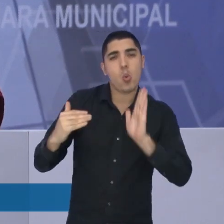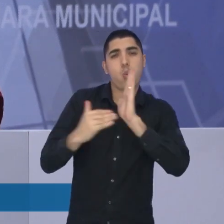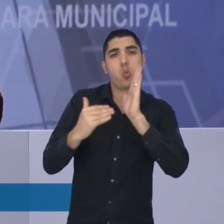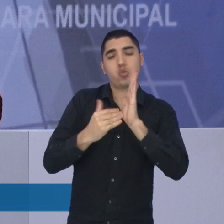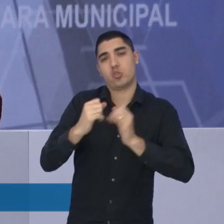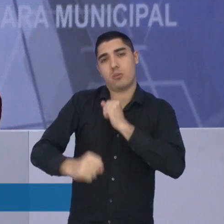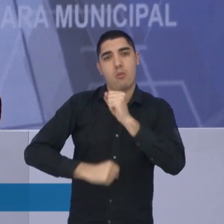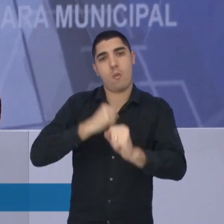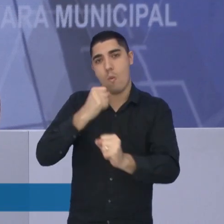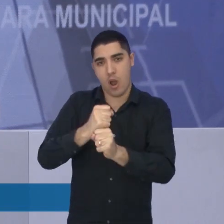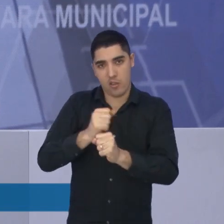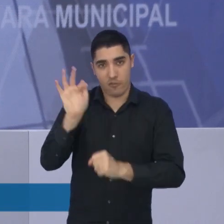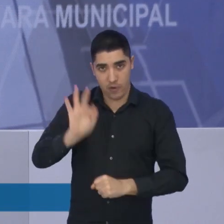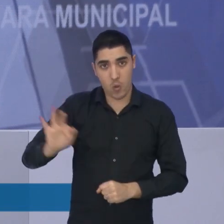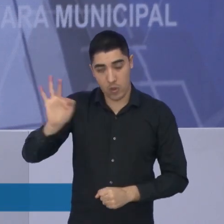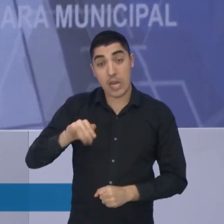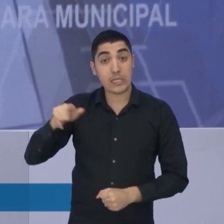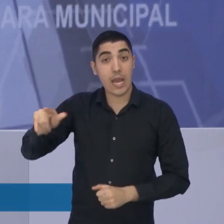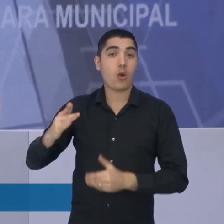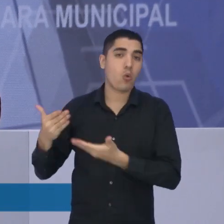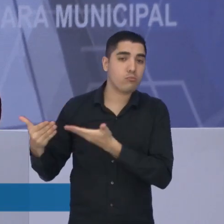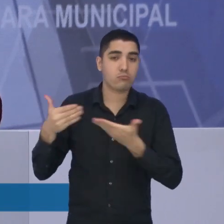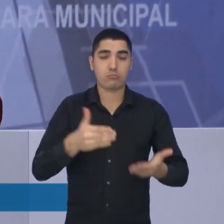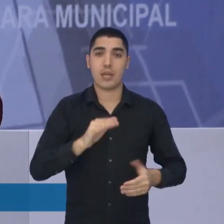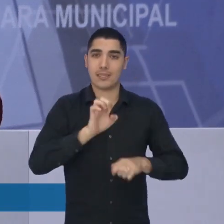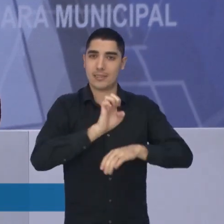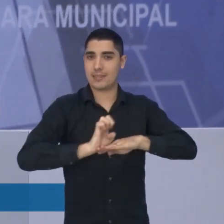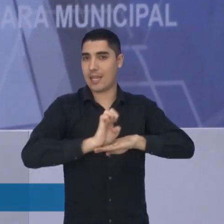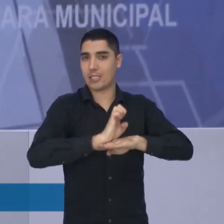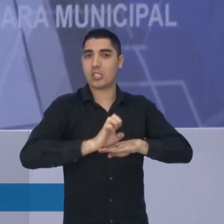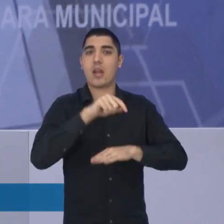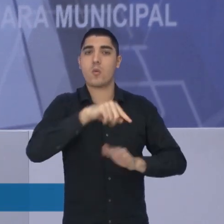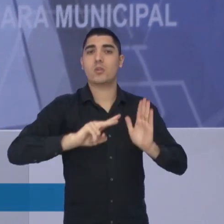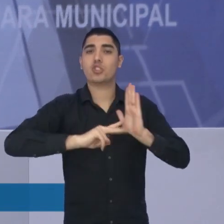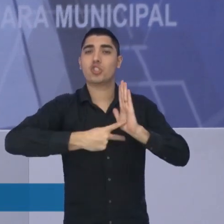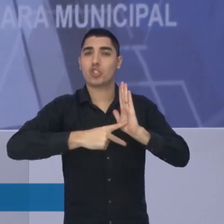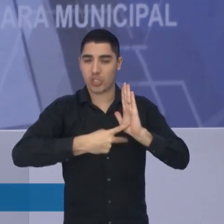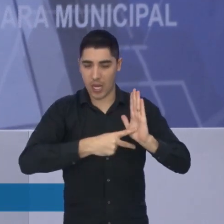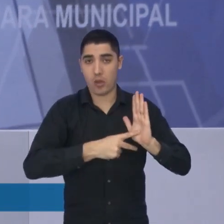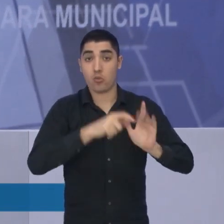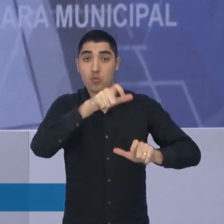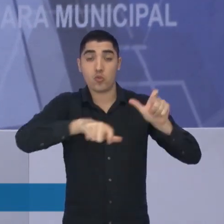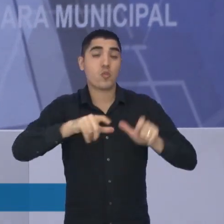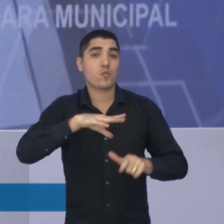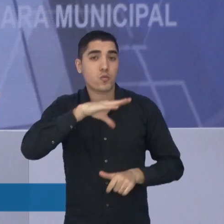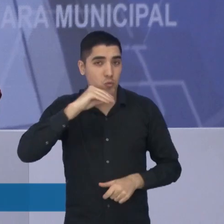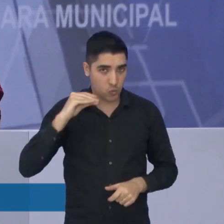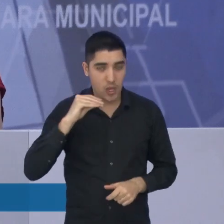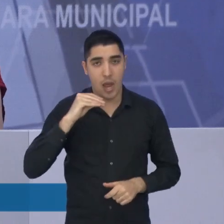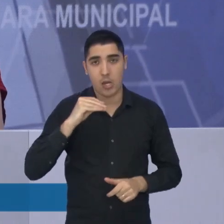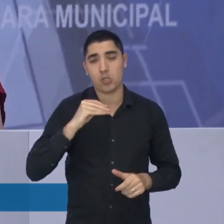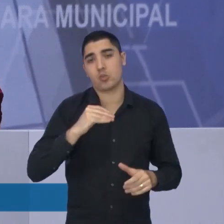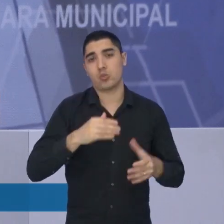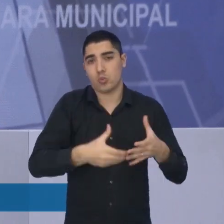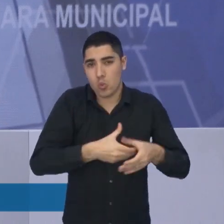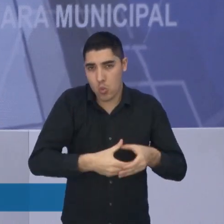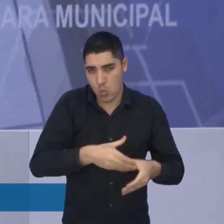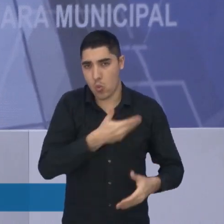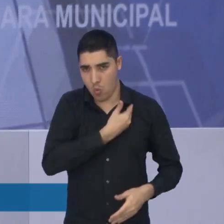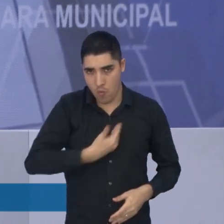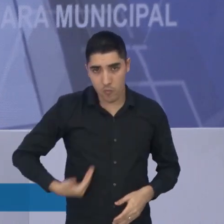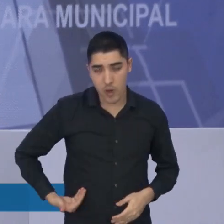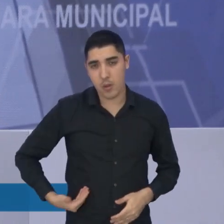se tornou estagiária do Sindicato Nacional dos Servidores Públicos Federais na área de Ciência e Tecnologia,